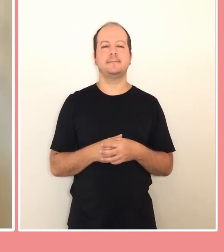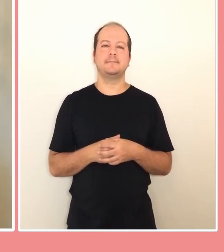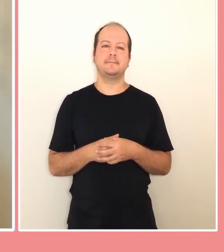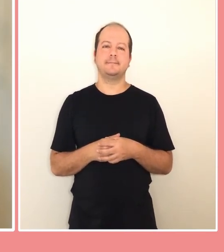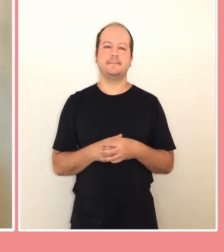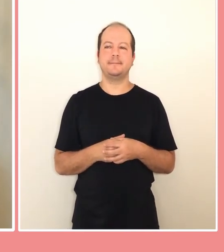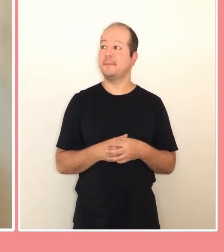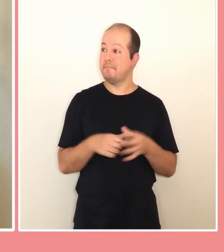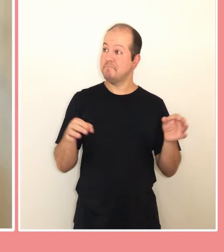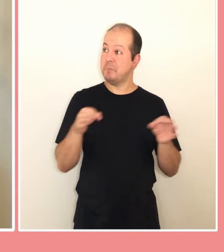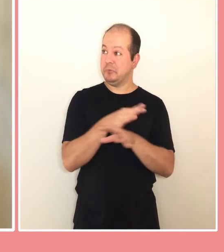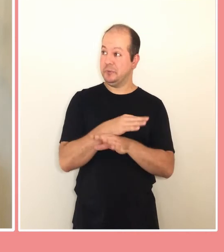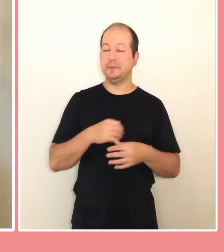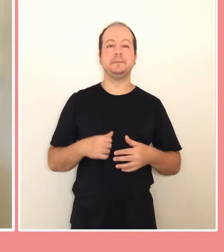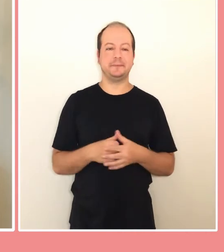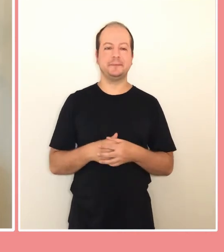Então, pronto.